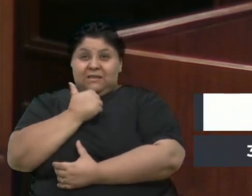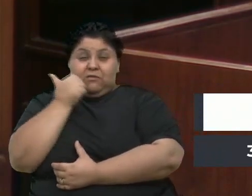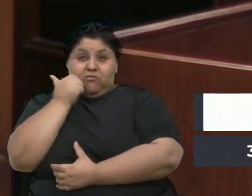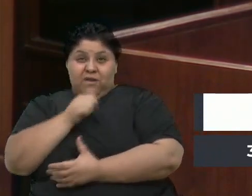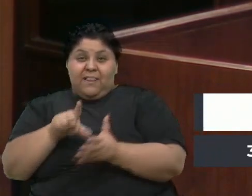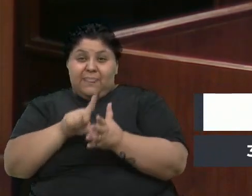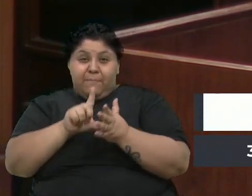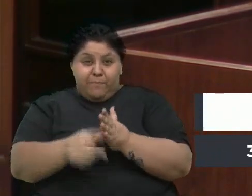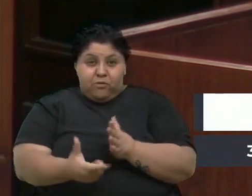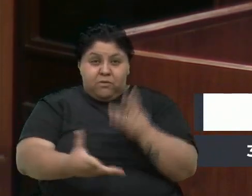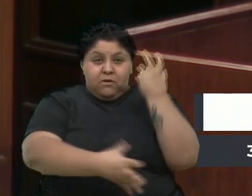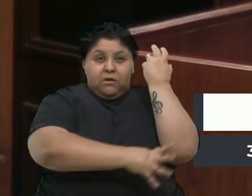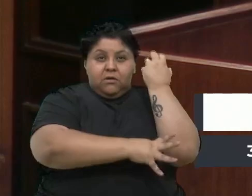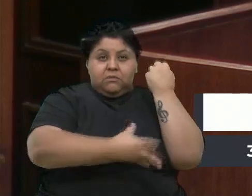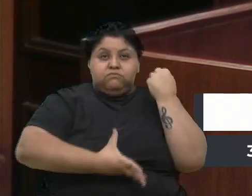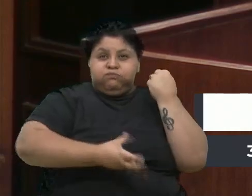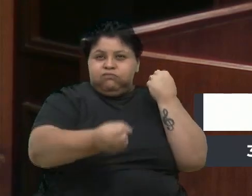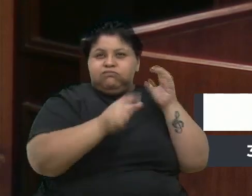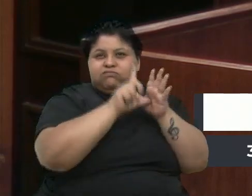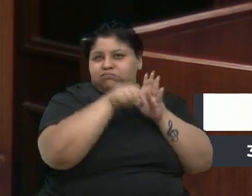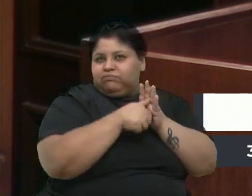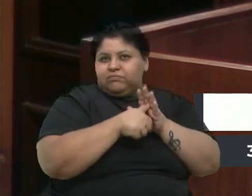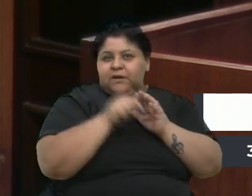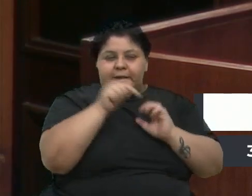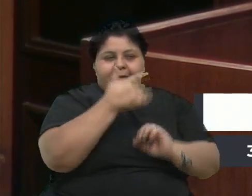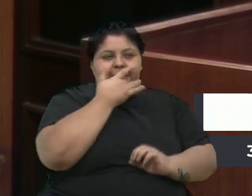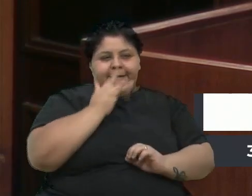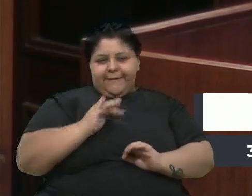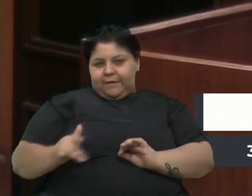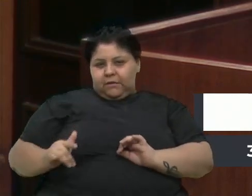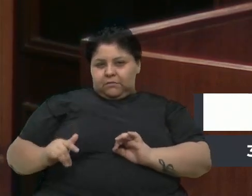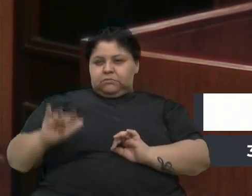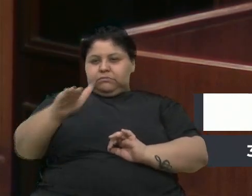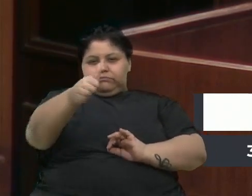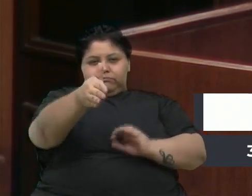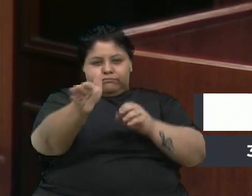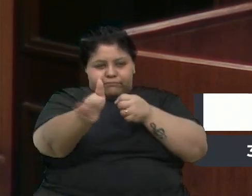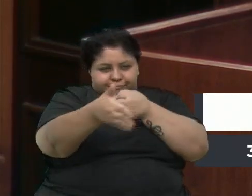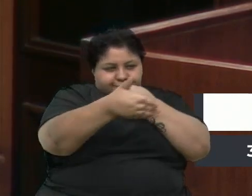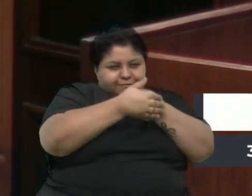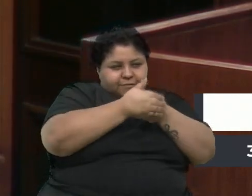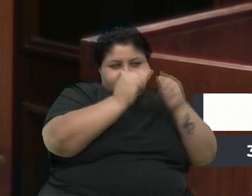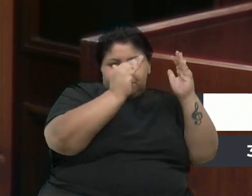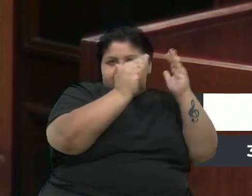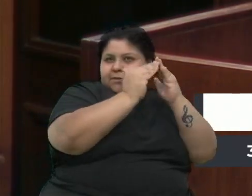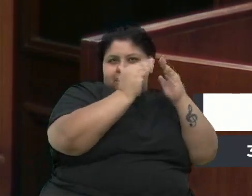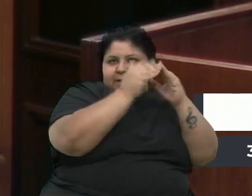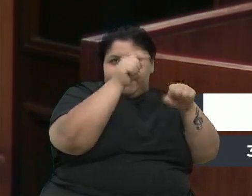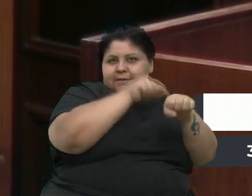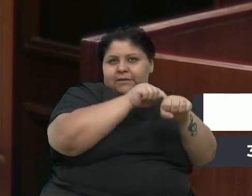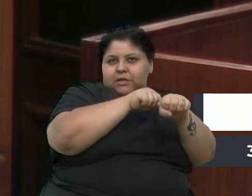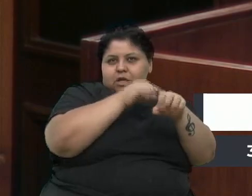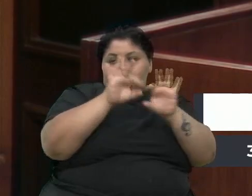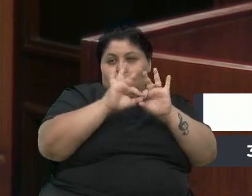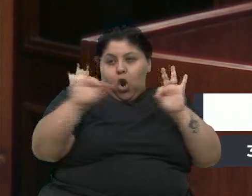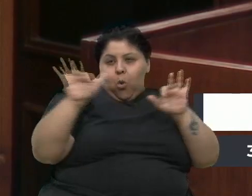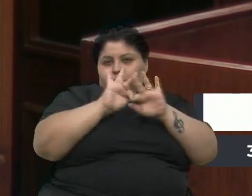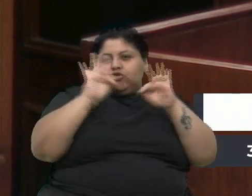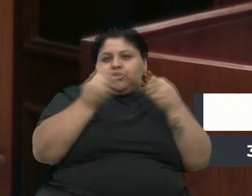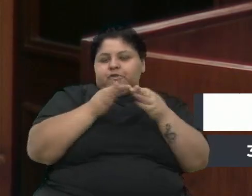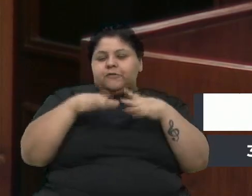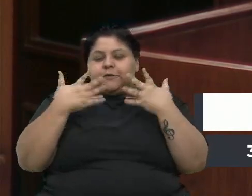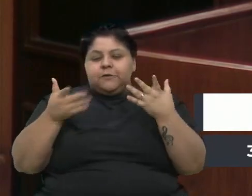criança acaba indo para um sistema de casas, né, de acolhimento, fica longe da família. Então, esse benefício